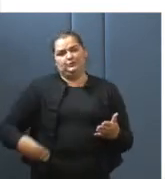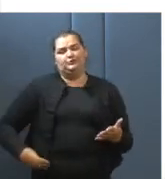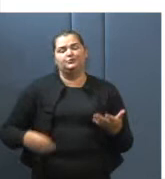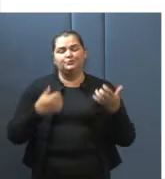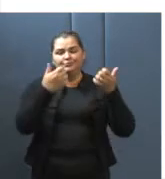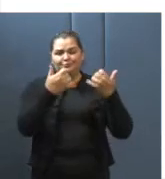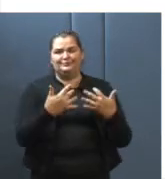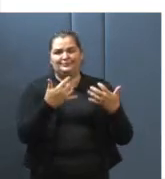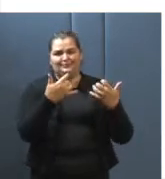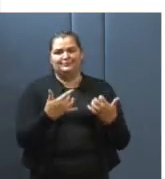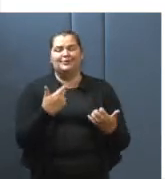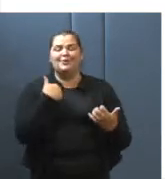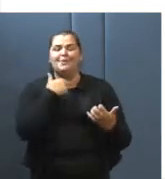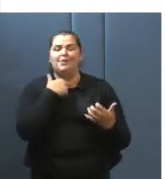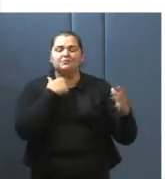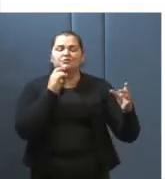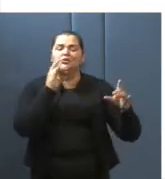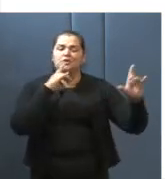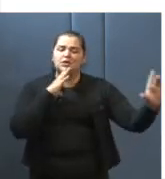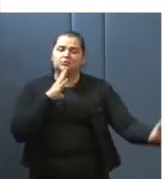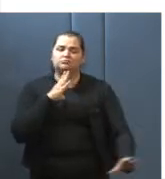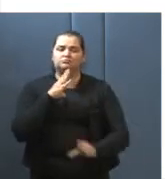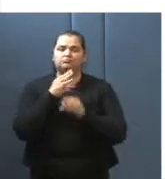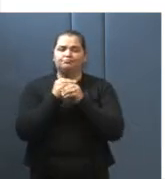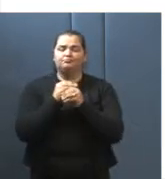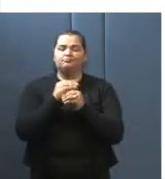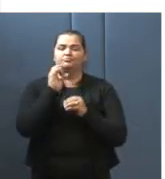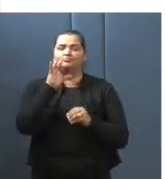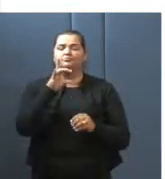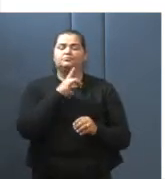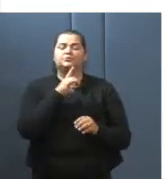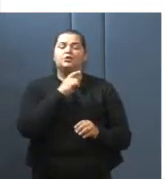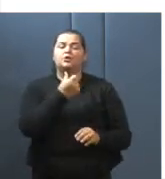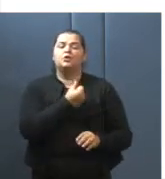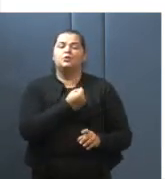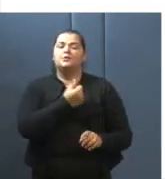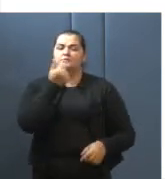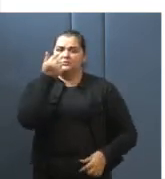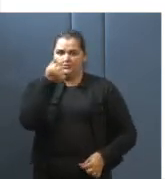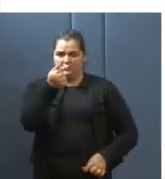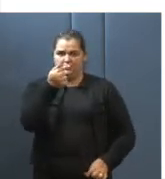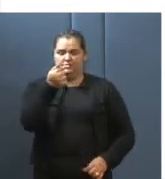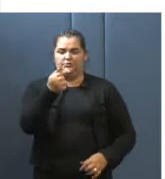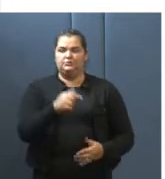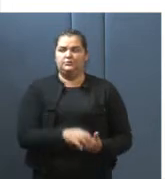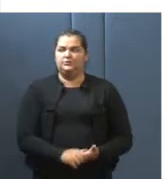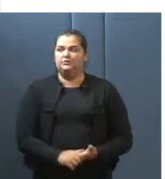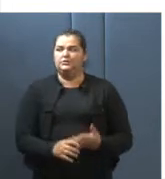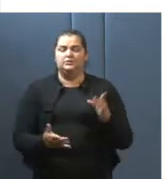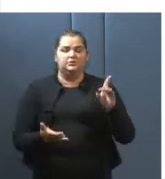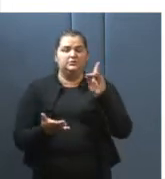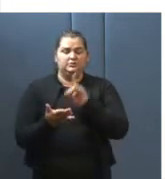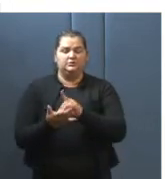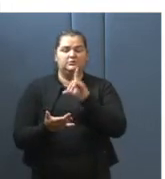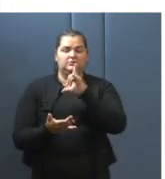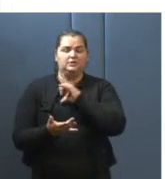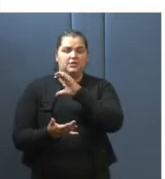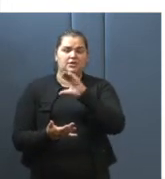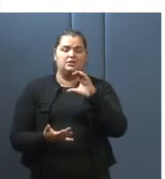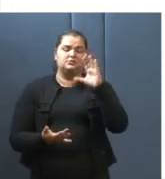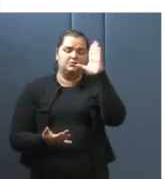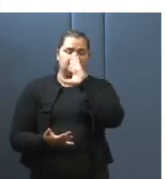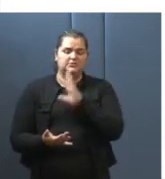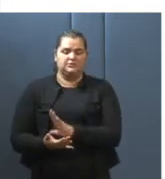me deter aí, simplesmente pular para o item 7, que é propriamente a origem dos créditos